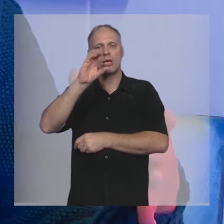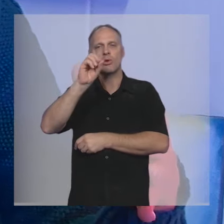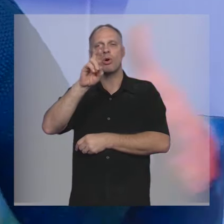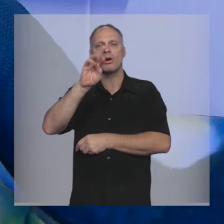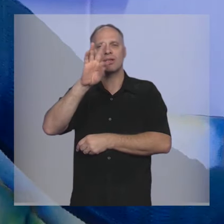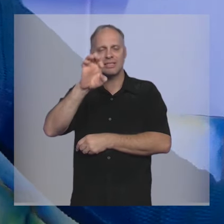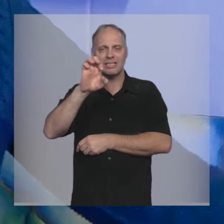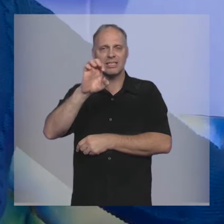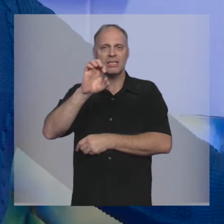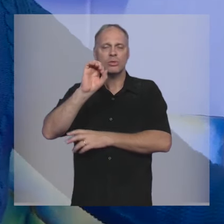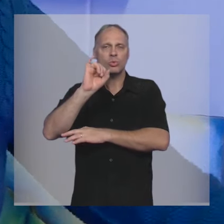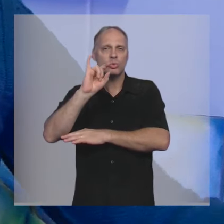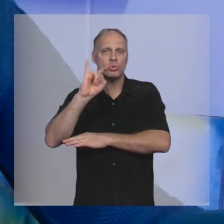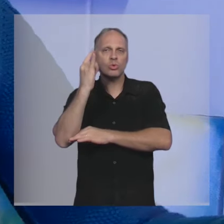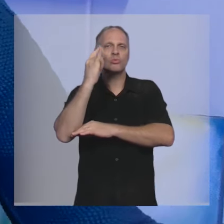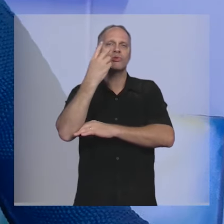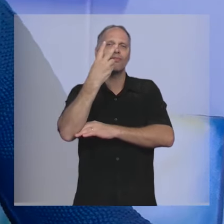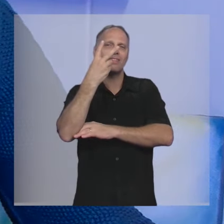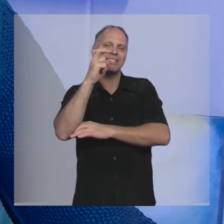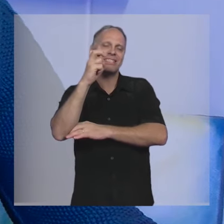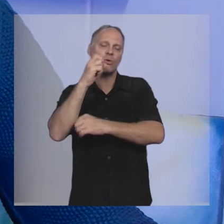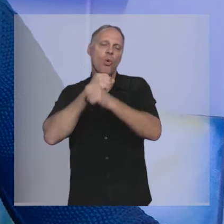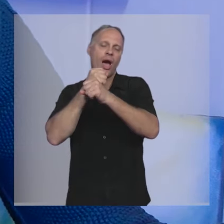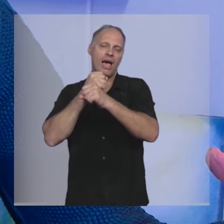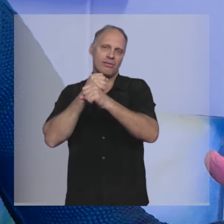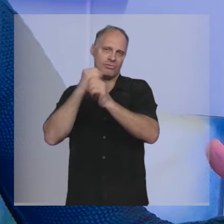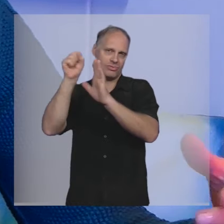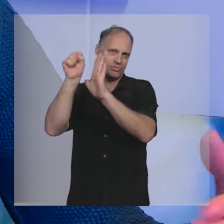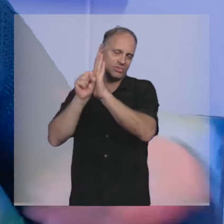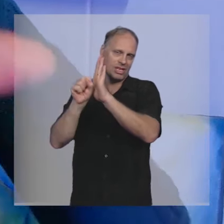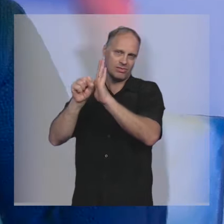recorte dos últimos 25 anos do século